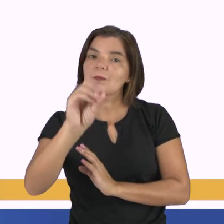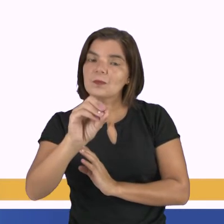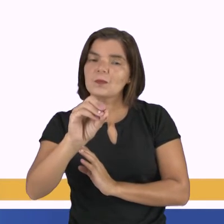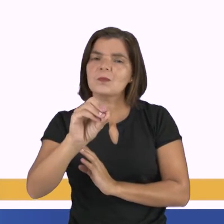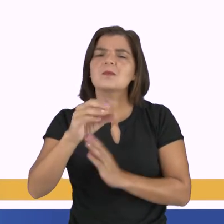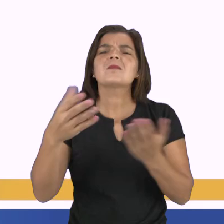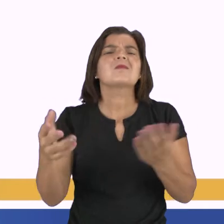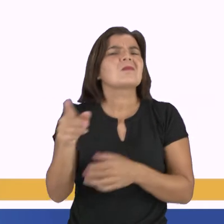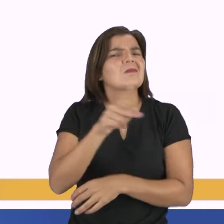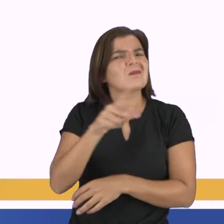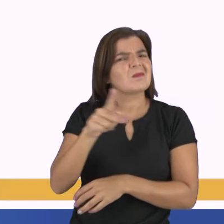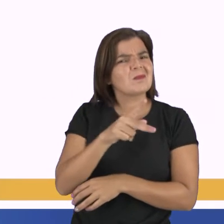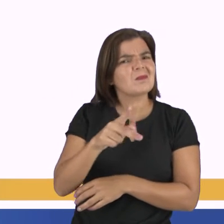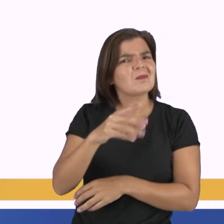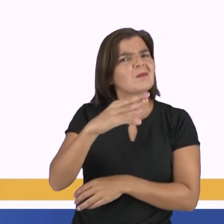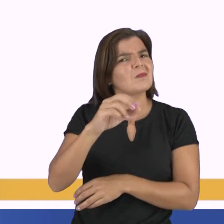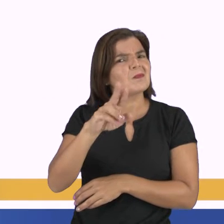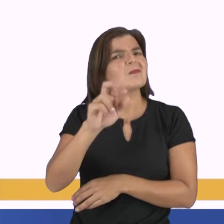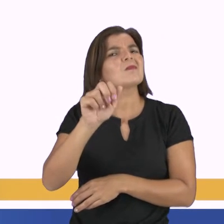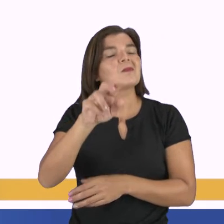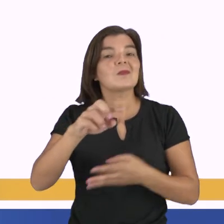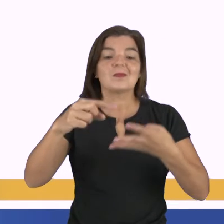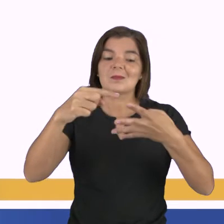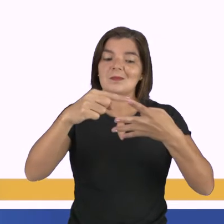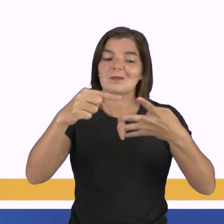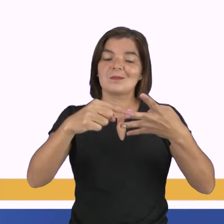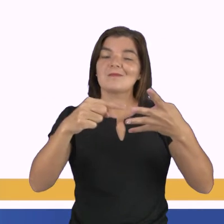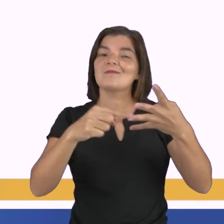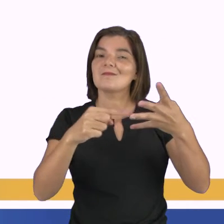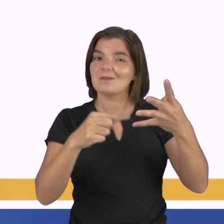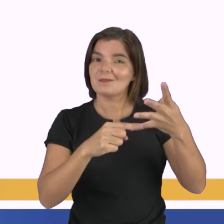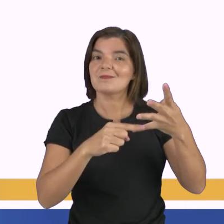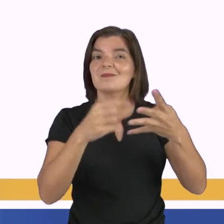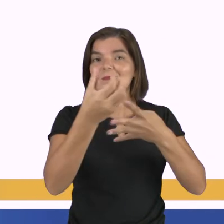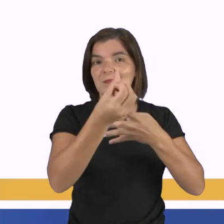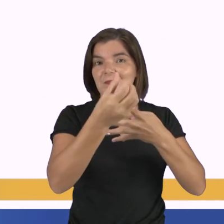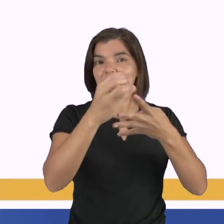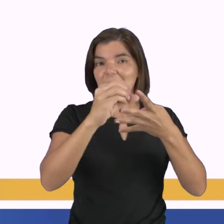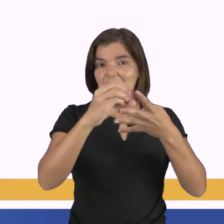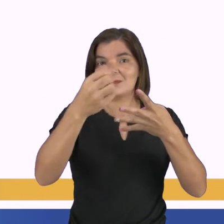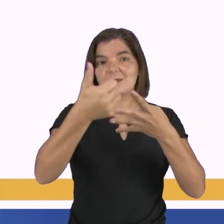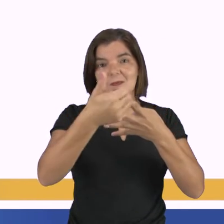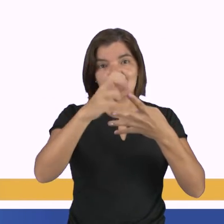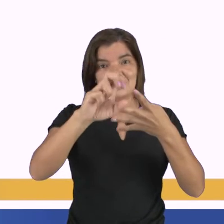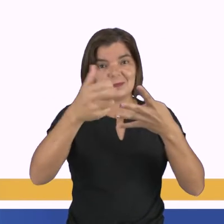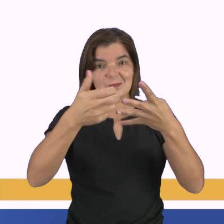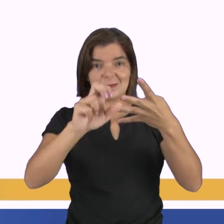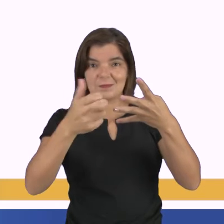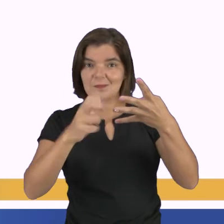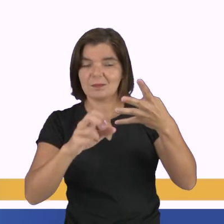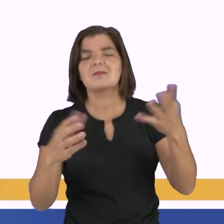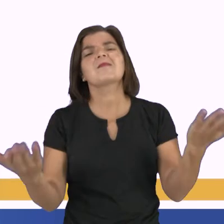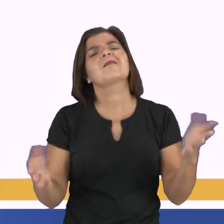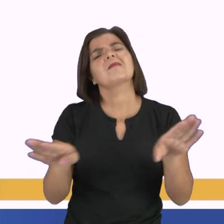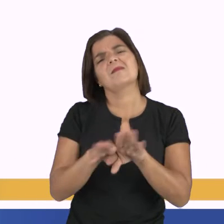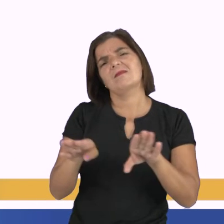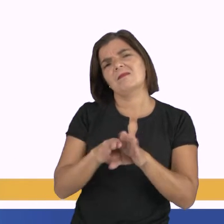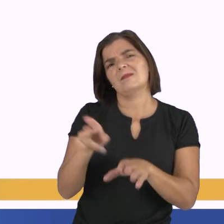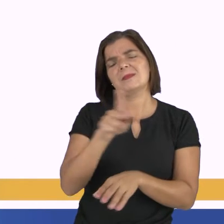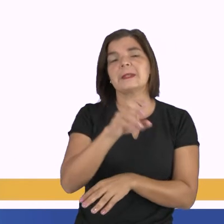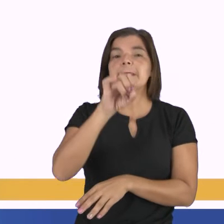7:15. Professor, mas quarto? Sim, é um quarto de hora, que representa, então, 15 minutos, certo? Professor, se